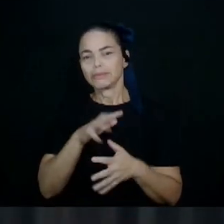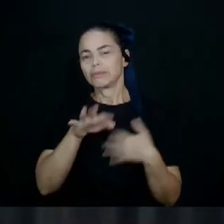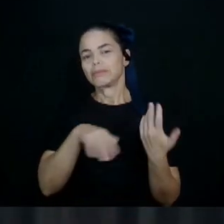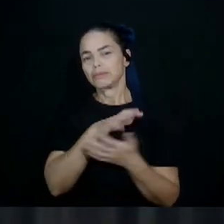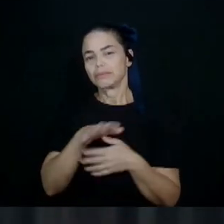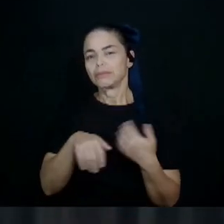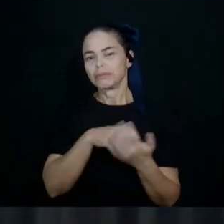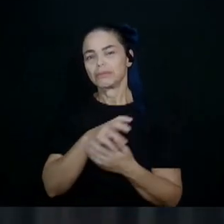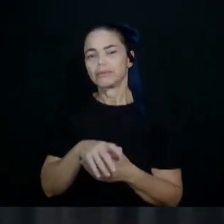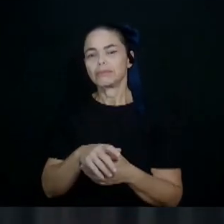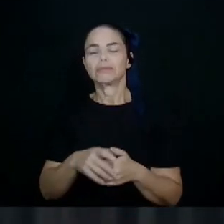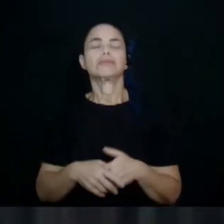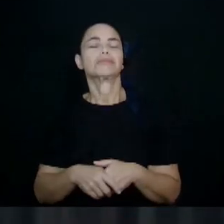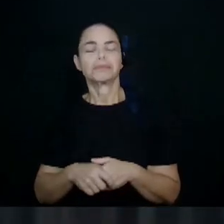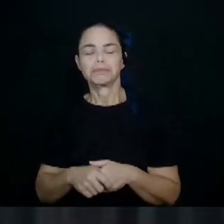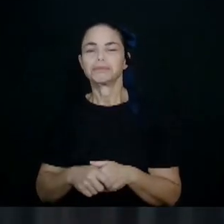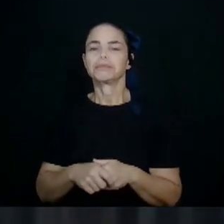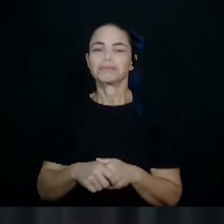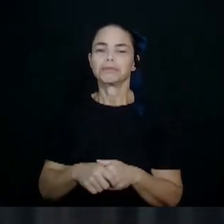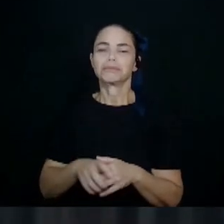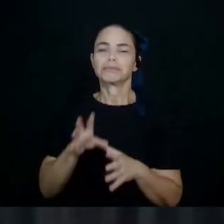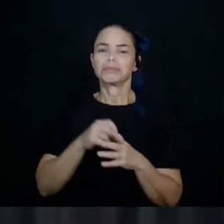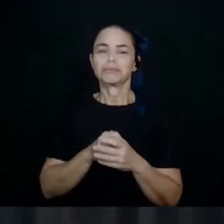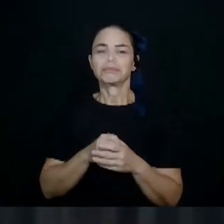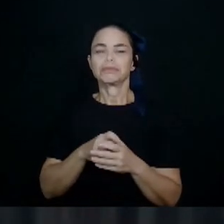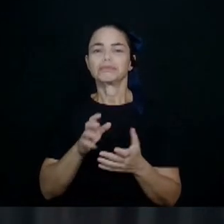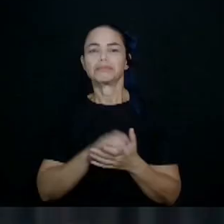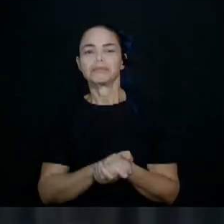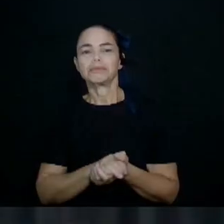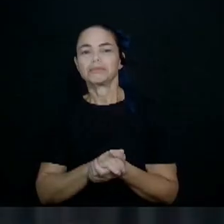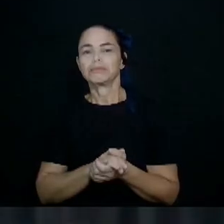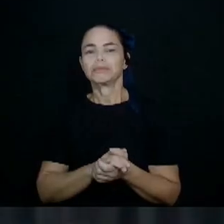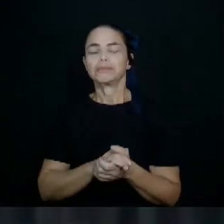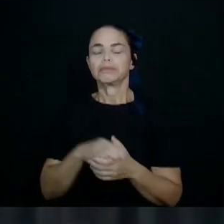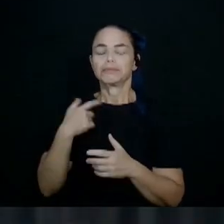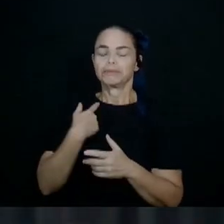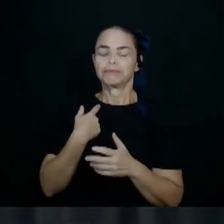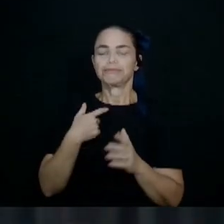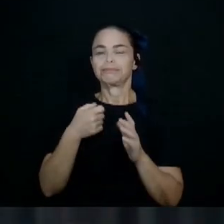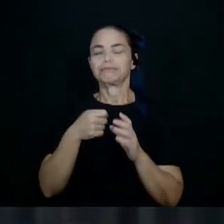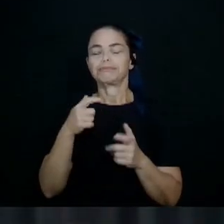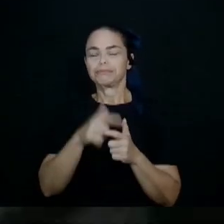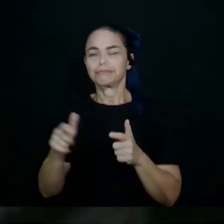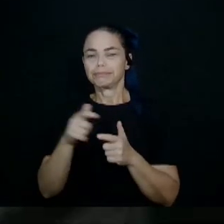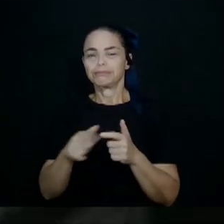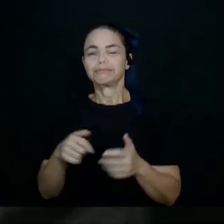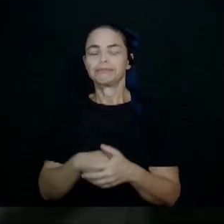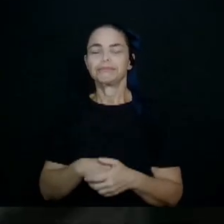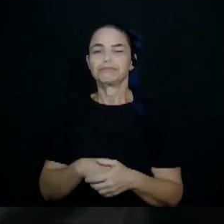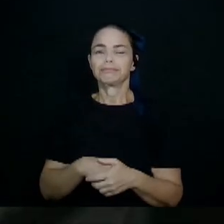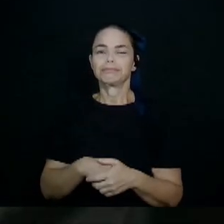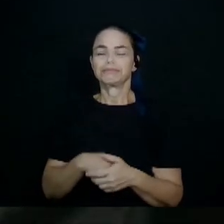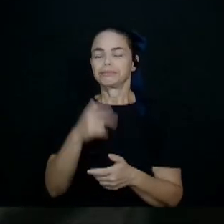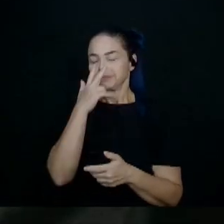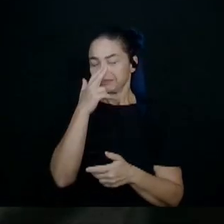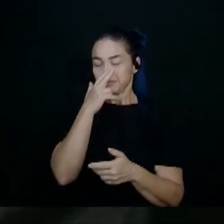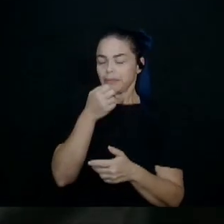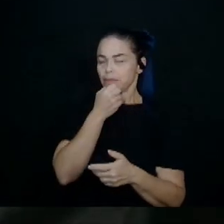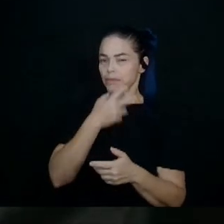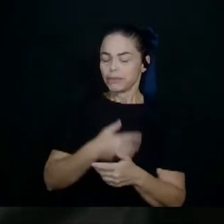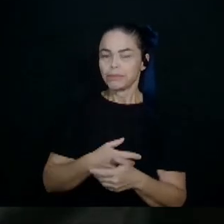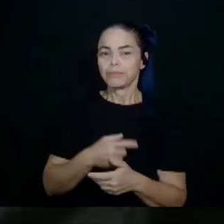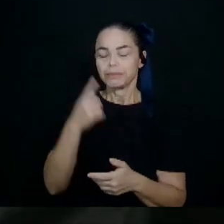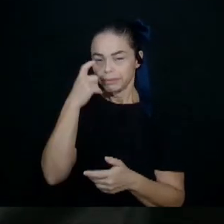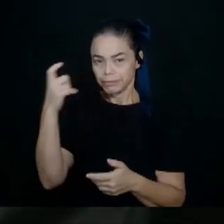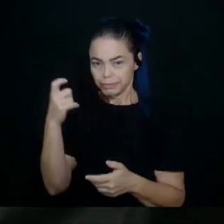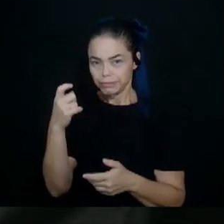ainda e trazendo à tona fatores críticos muito maiores. Olha só que interessante a fala da